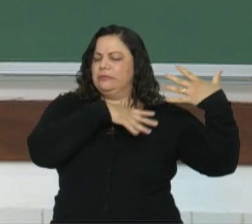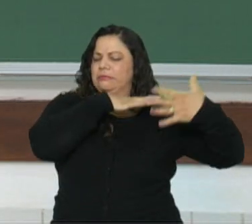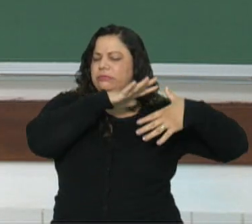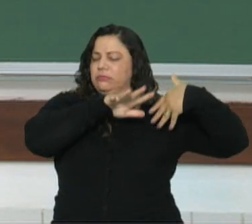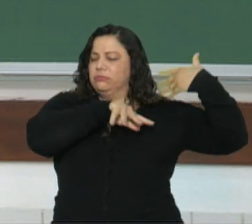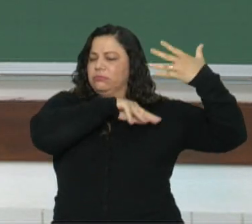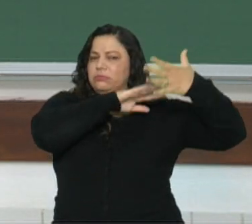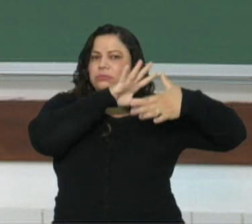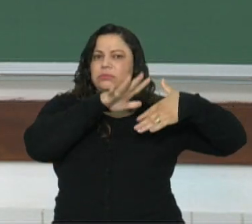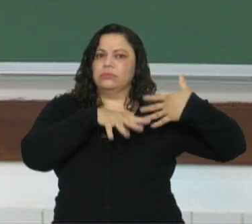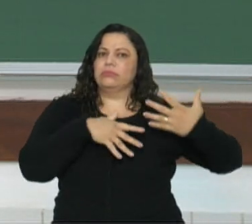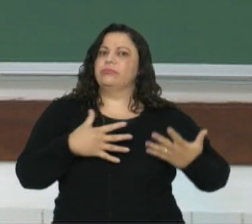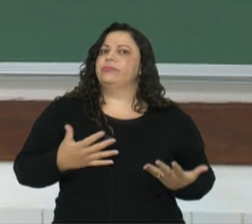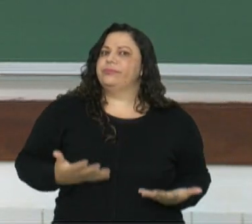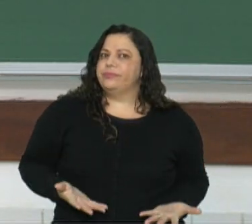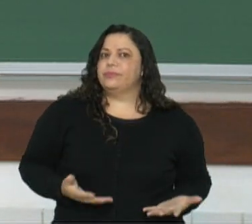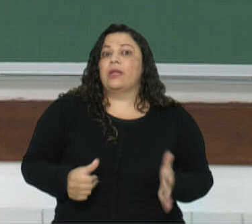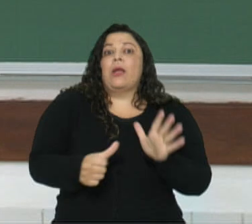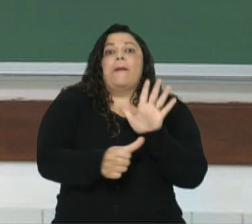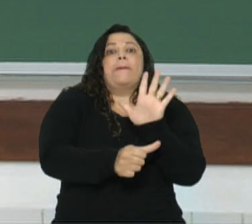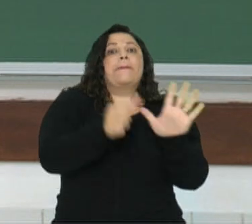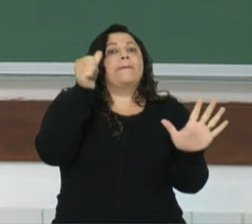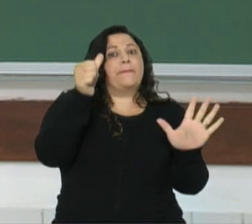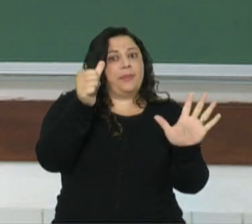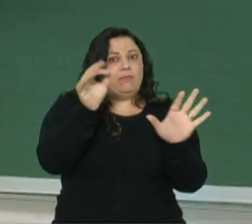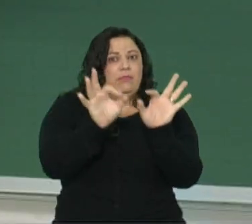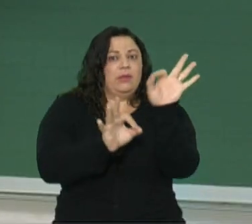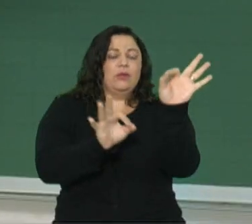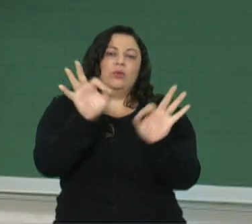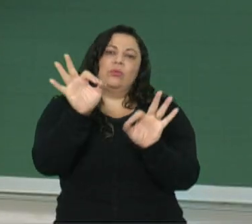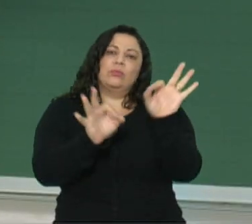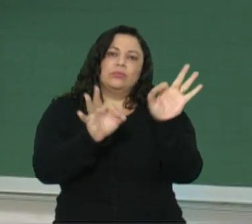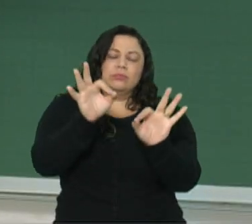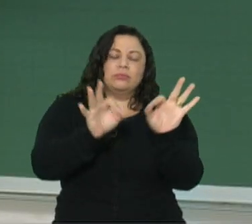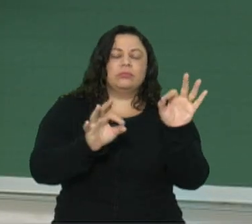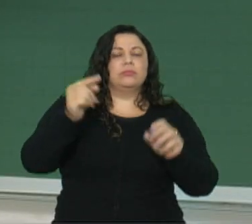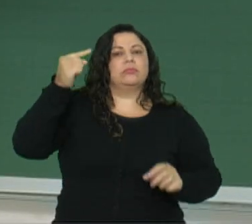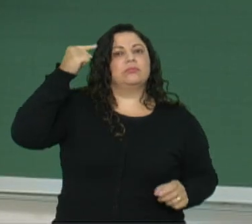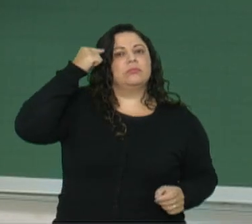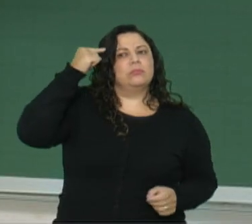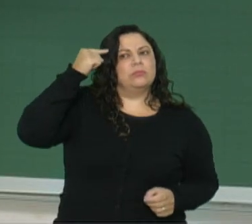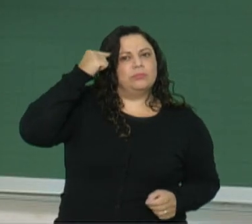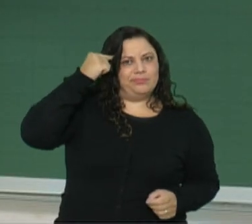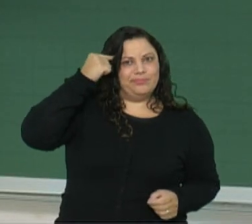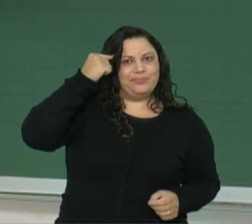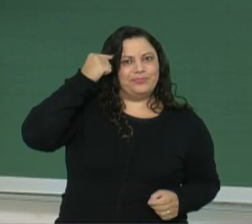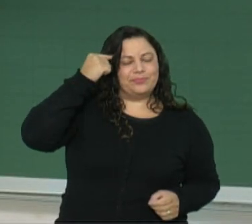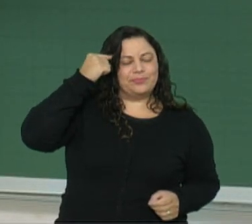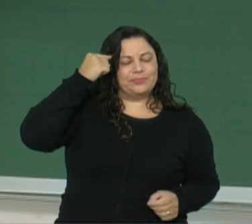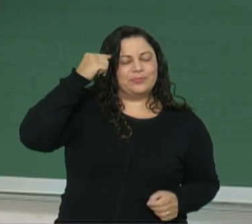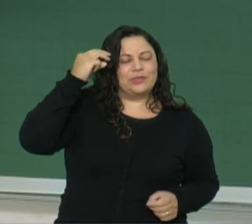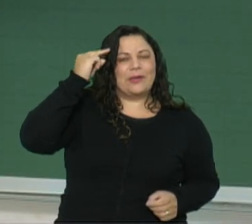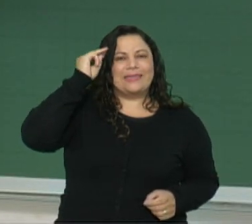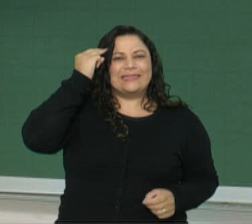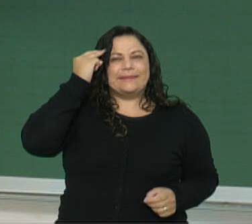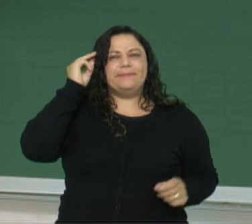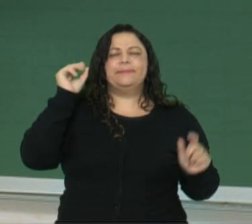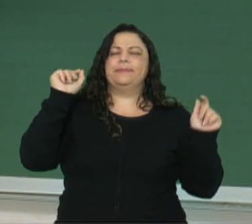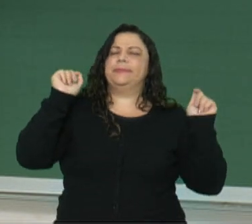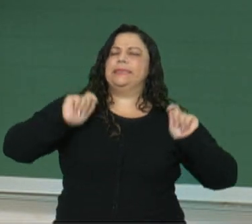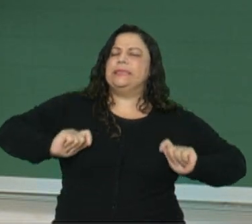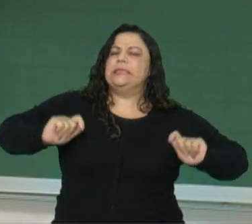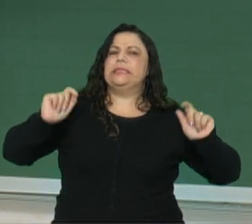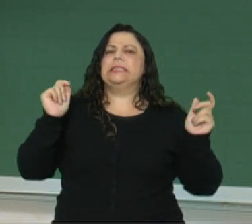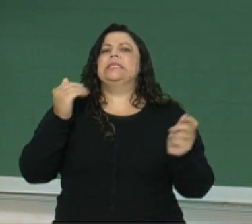Então, primeiro, nós temos que organizar nossa mente. Como assim? Organizar a mente para conseguir entender